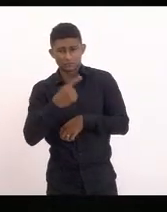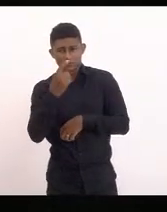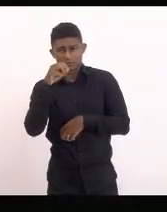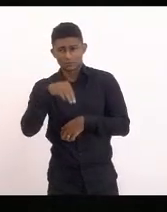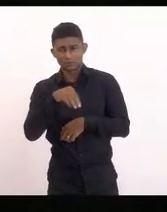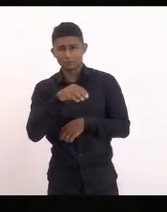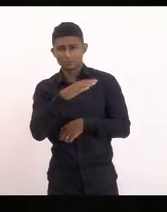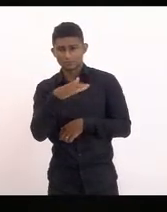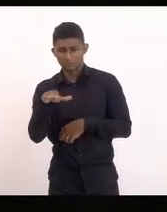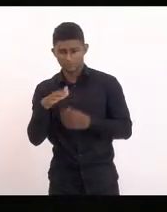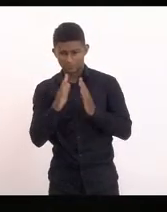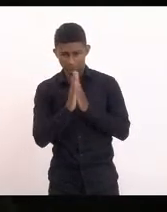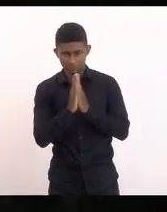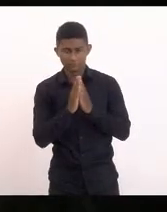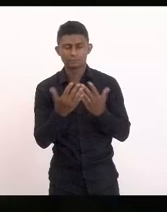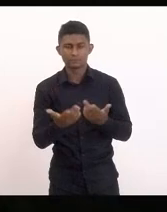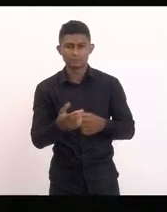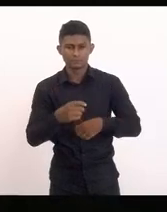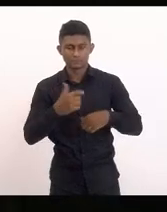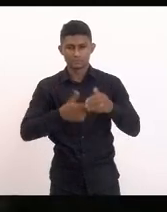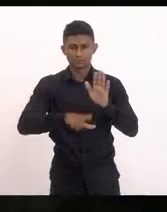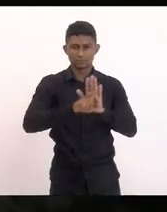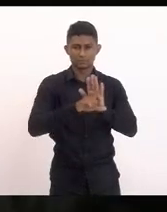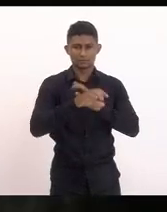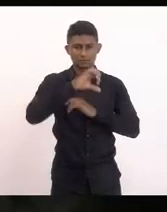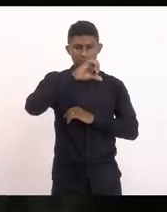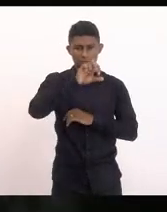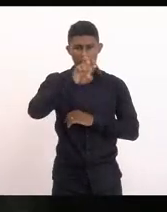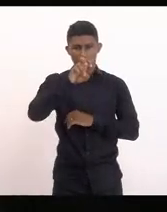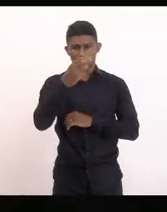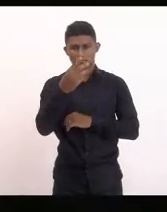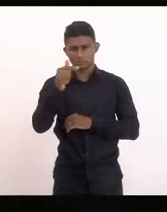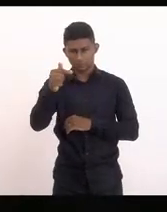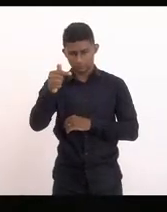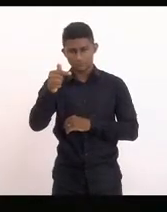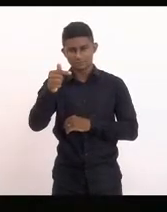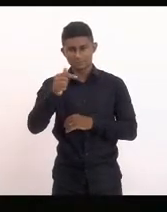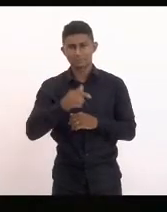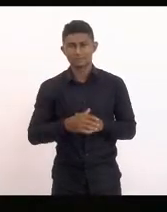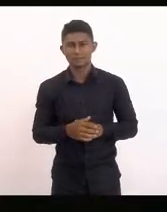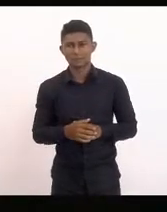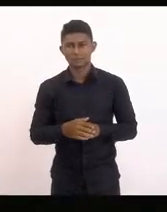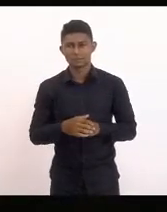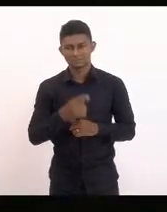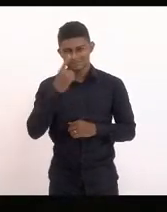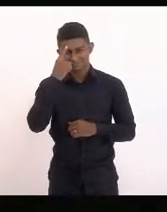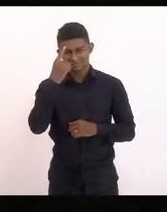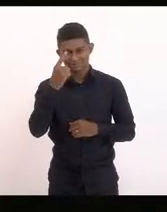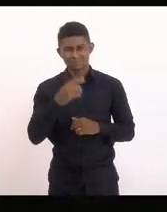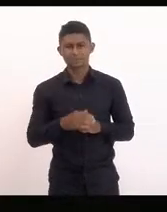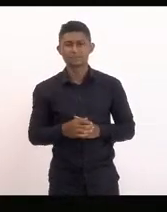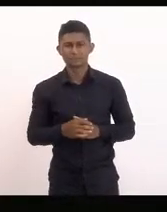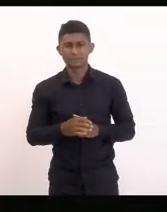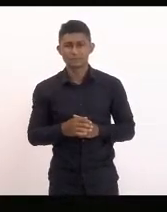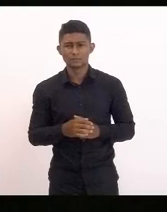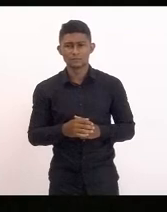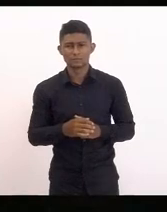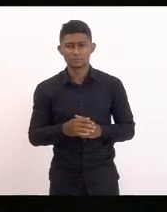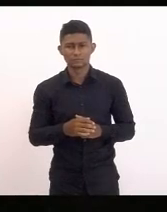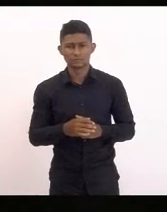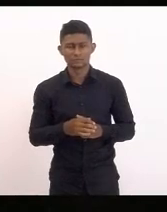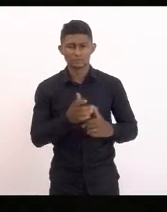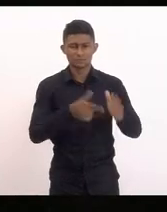A Lei 9537, ela revoga dispositivos da Lei